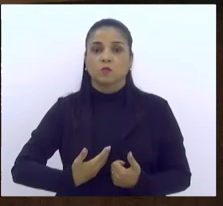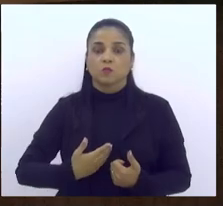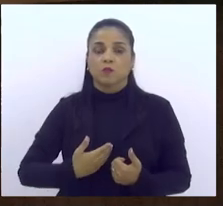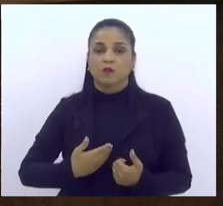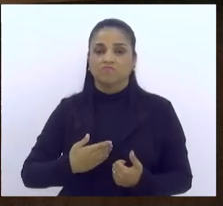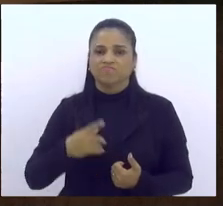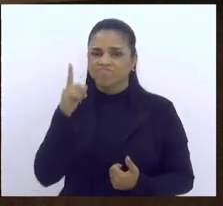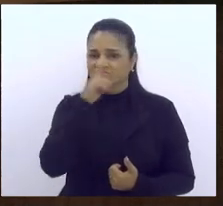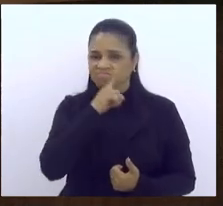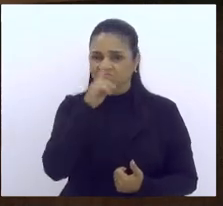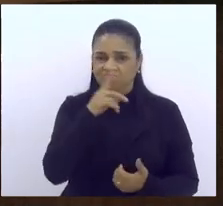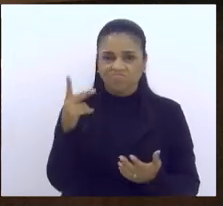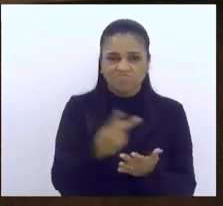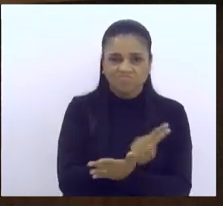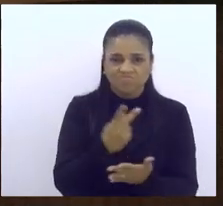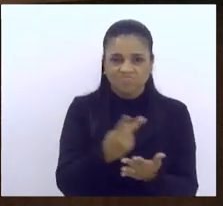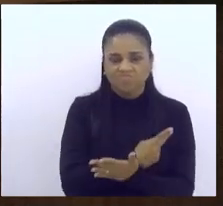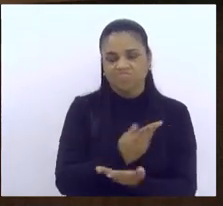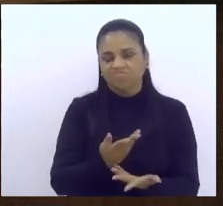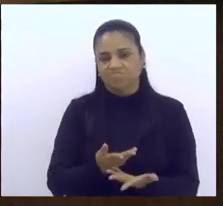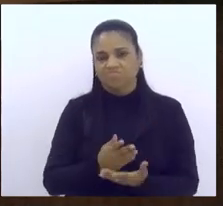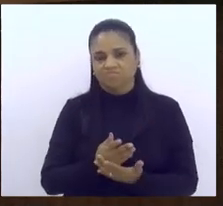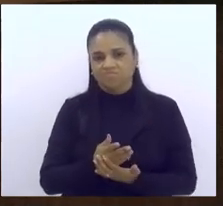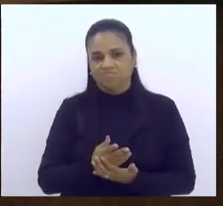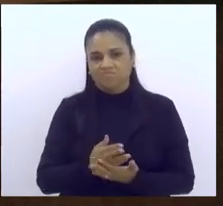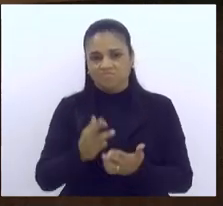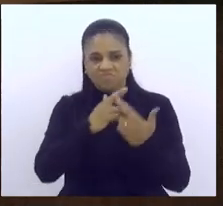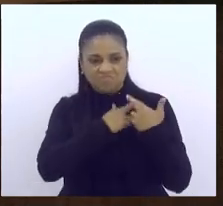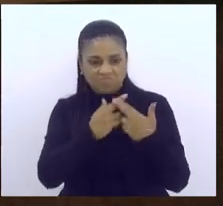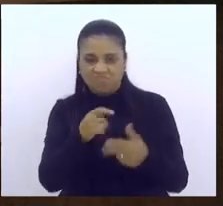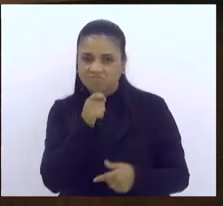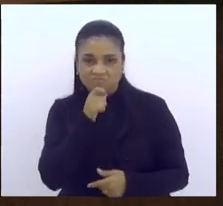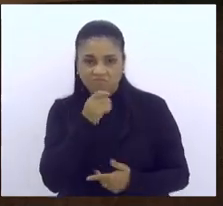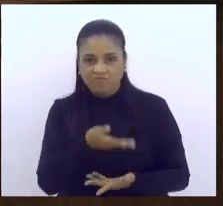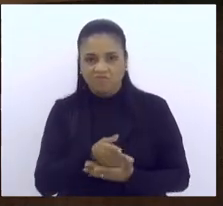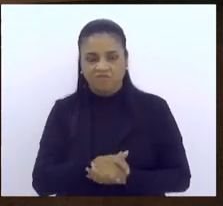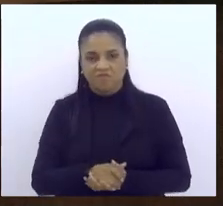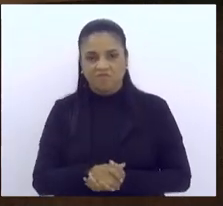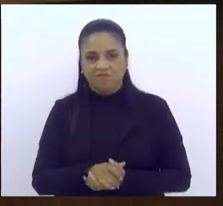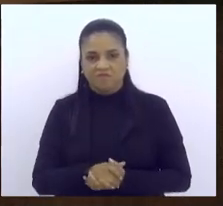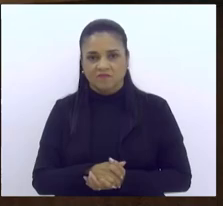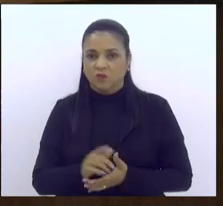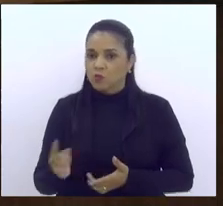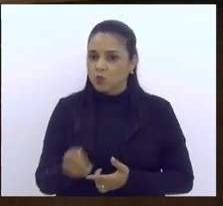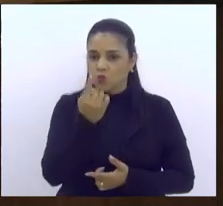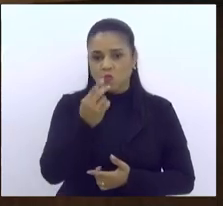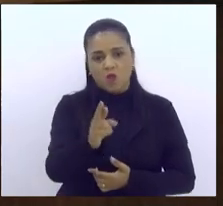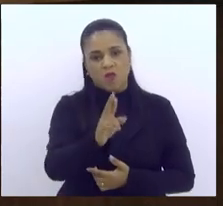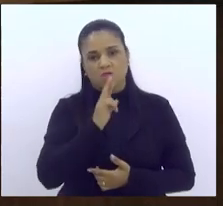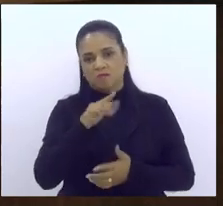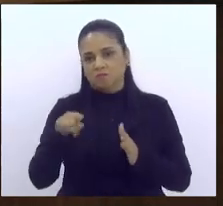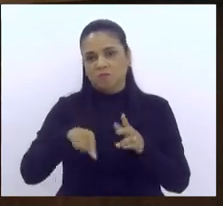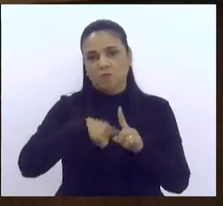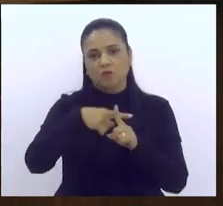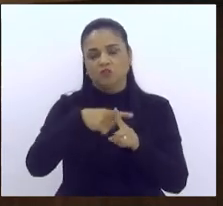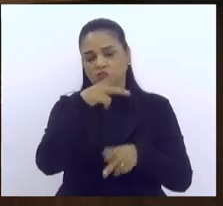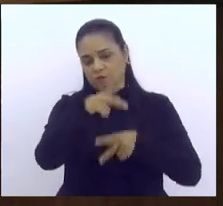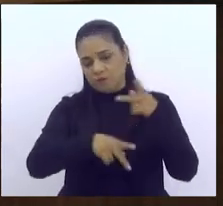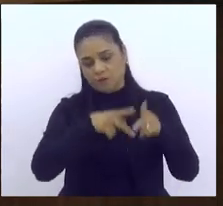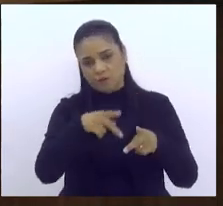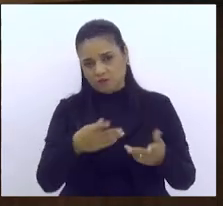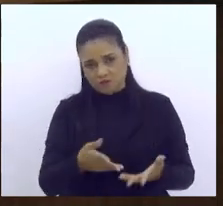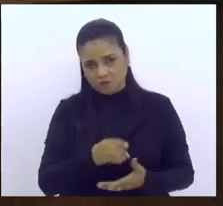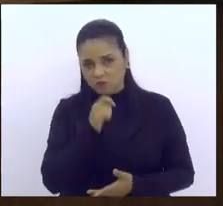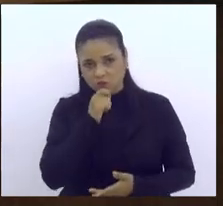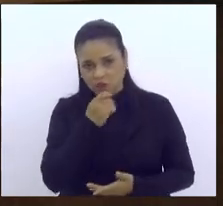maneira ineficaz, nefasta, irresponsável e que não traz um resultado para a população. Quantas